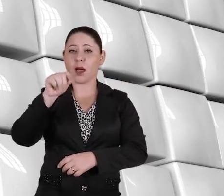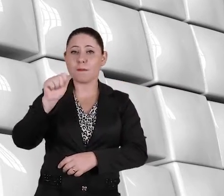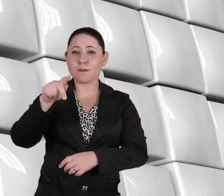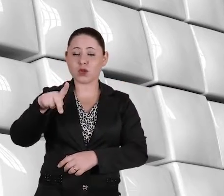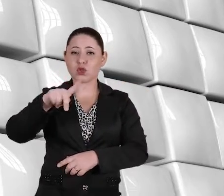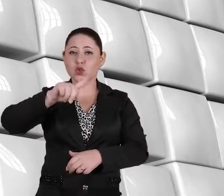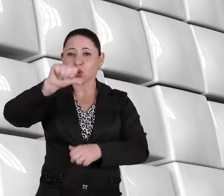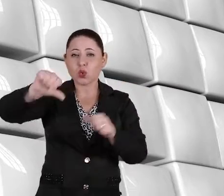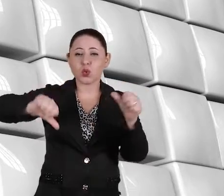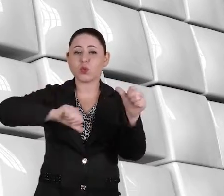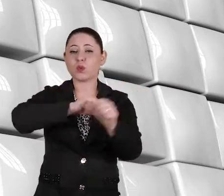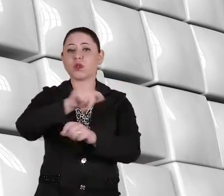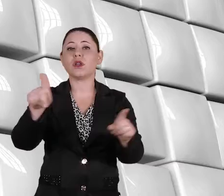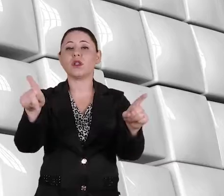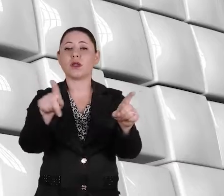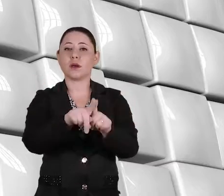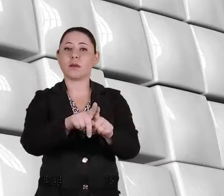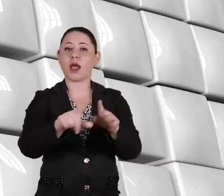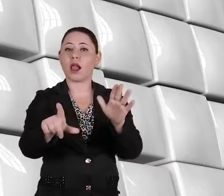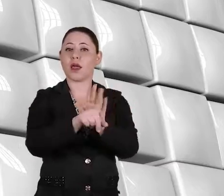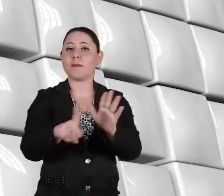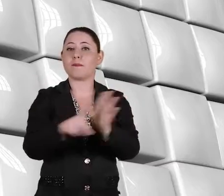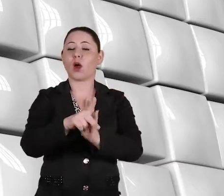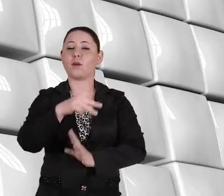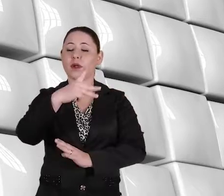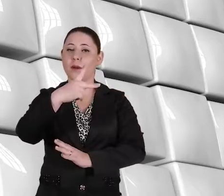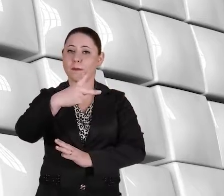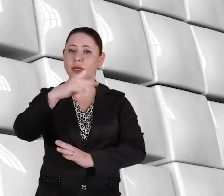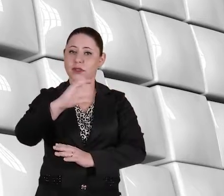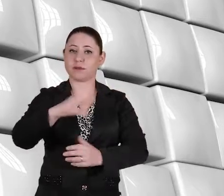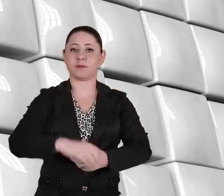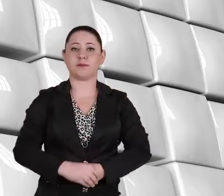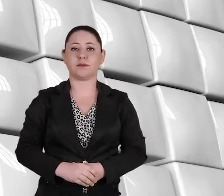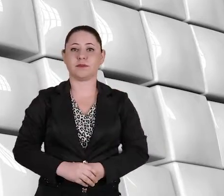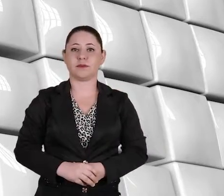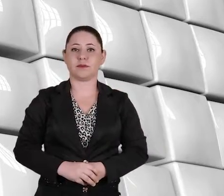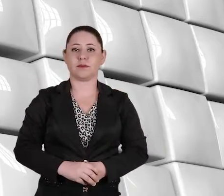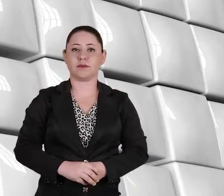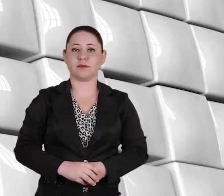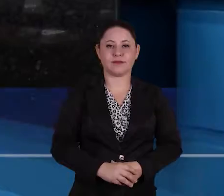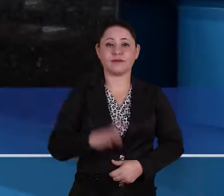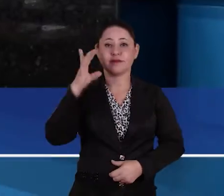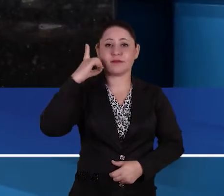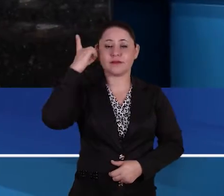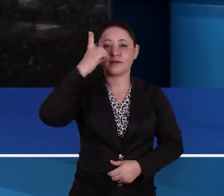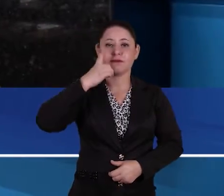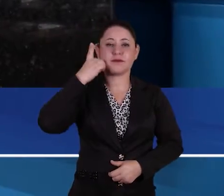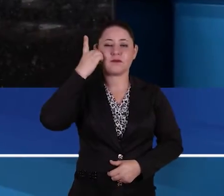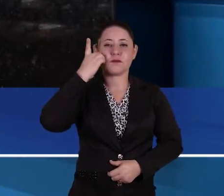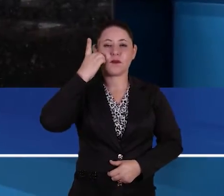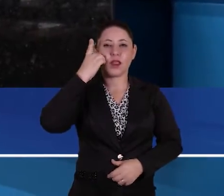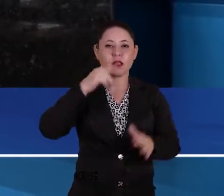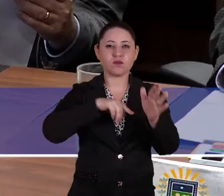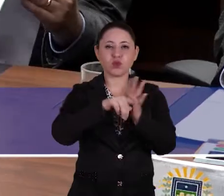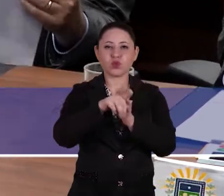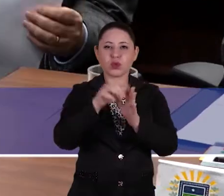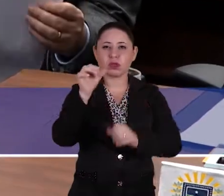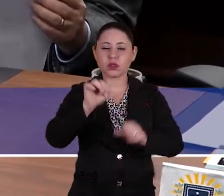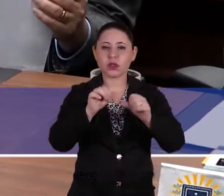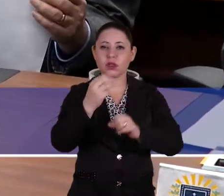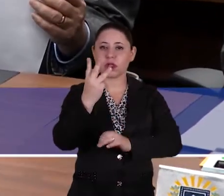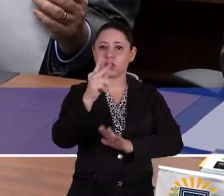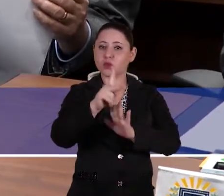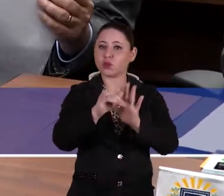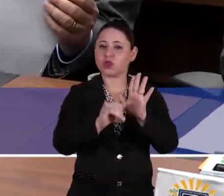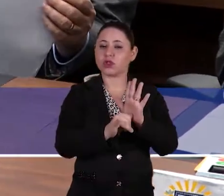policiais militares que vão para a reserva e outro que altera a lei orgânica da Polícia Civil. Os deputados apreciaram e